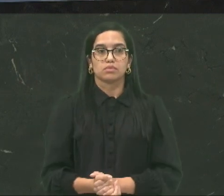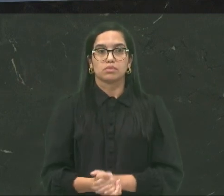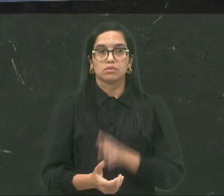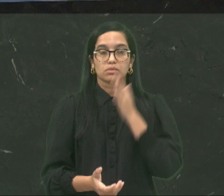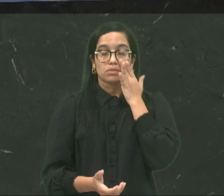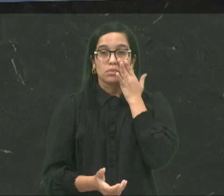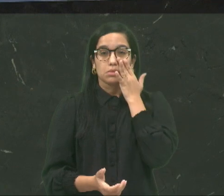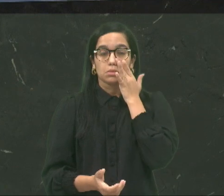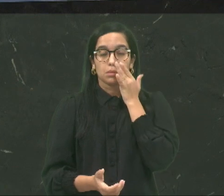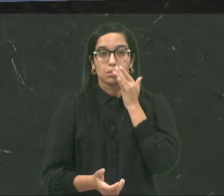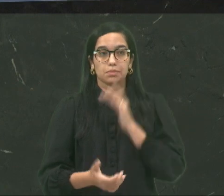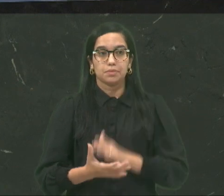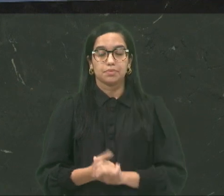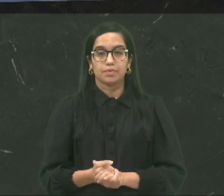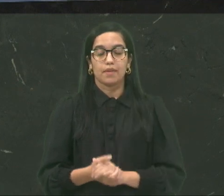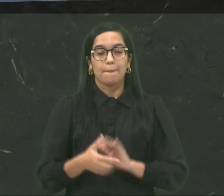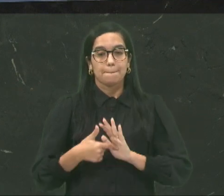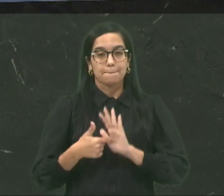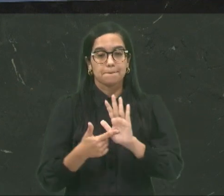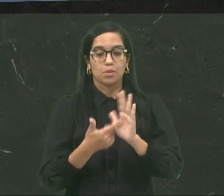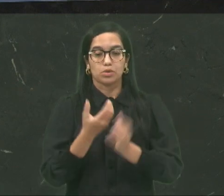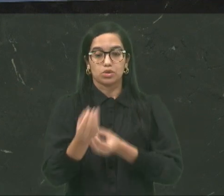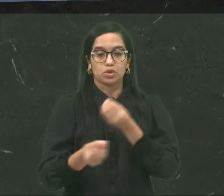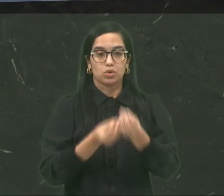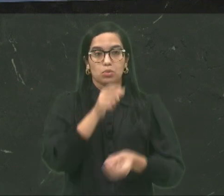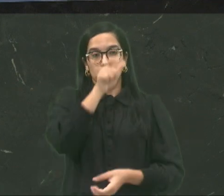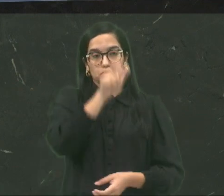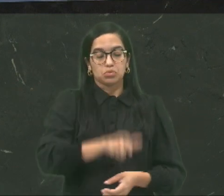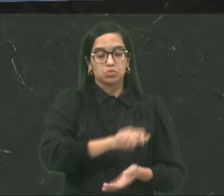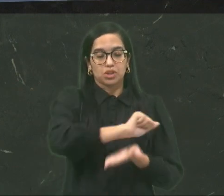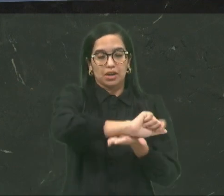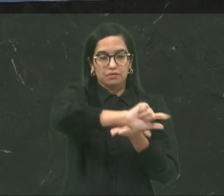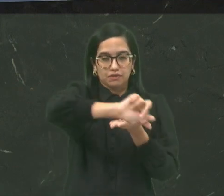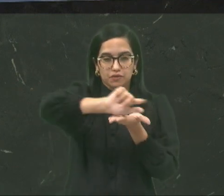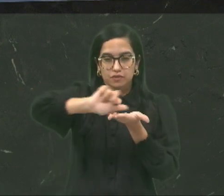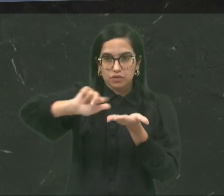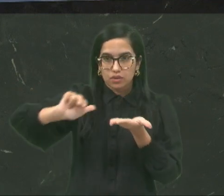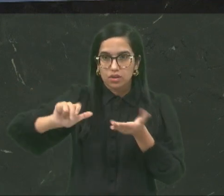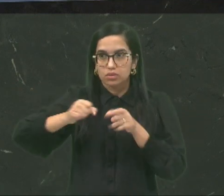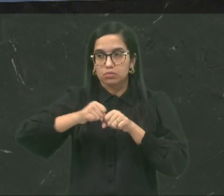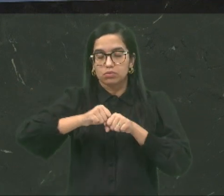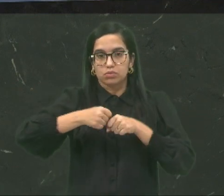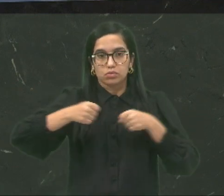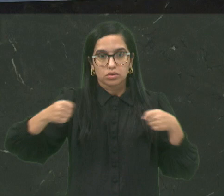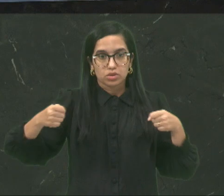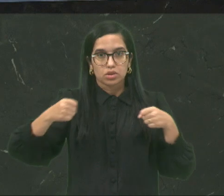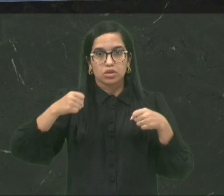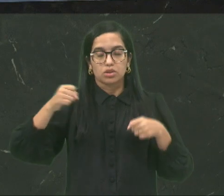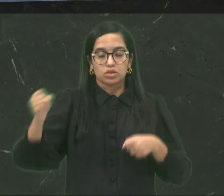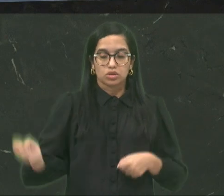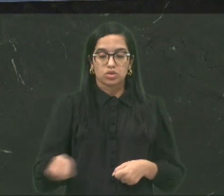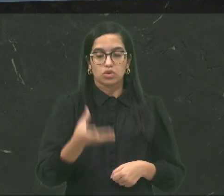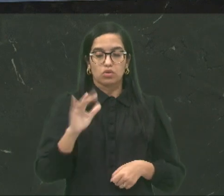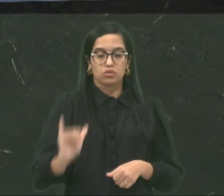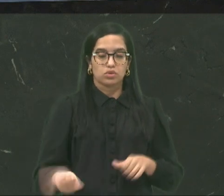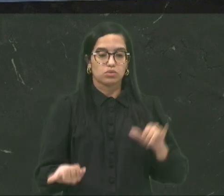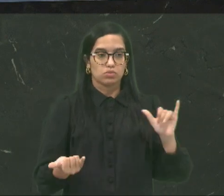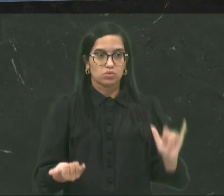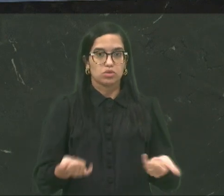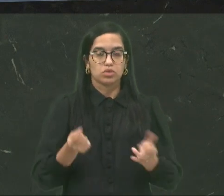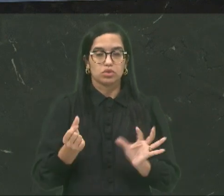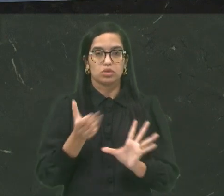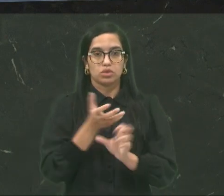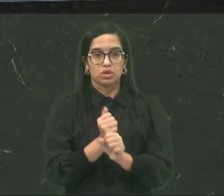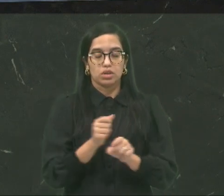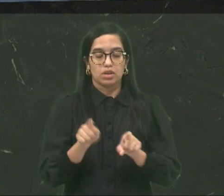várias áreas demonstra a versatilidade e visão ampla dos negócios. O impacto